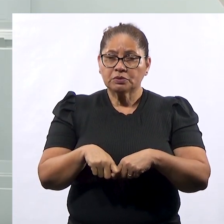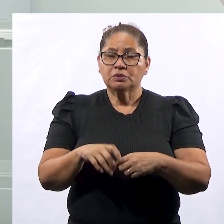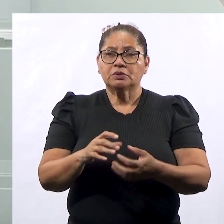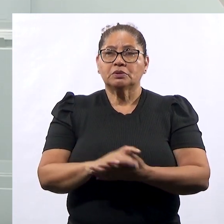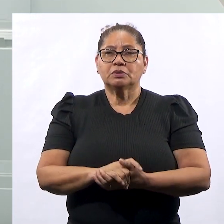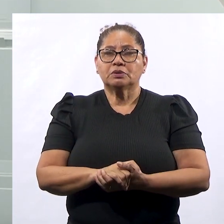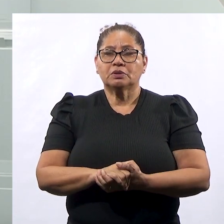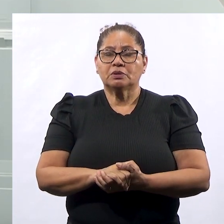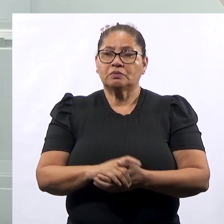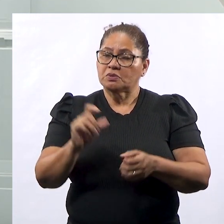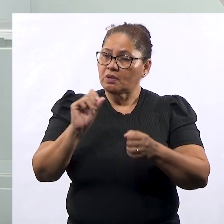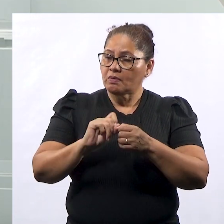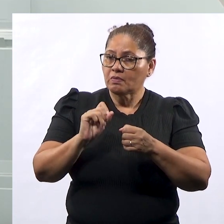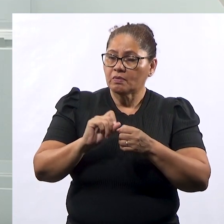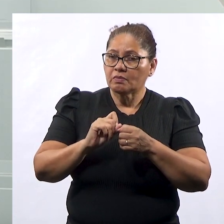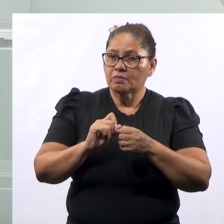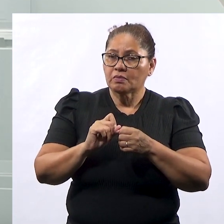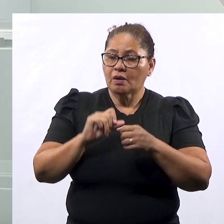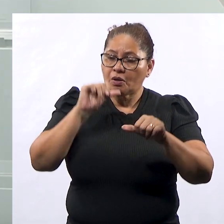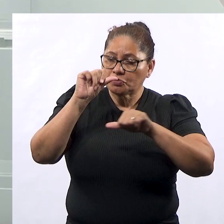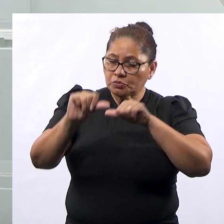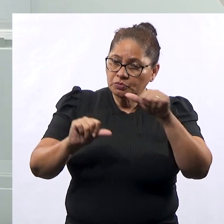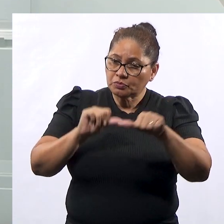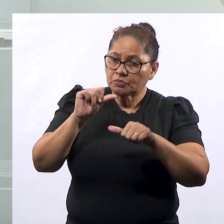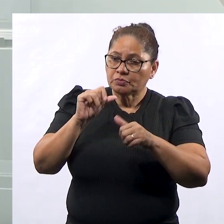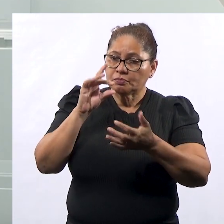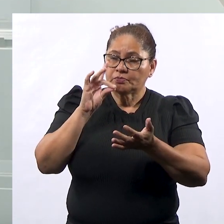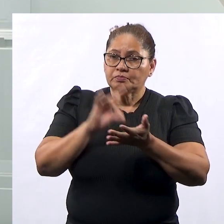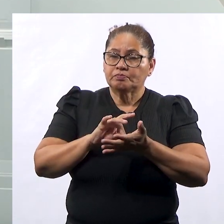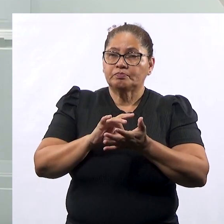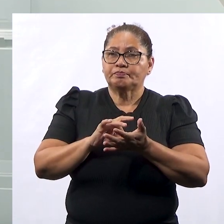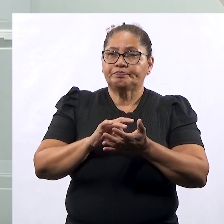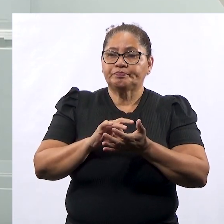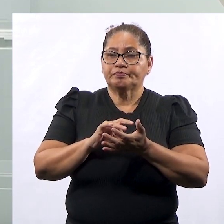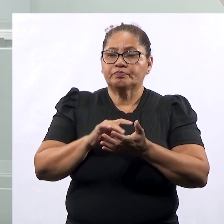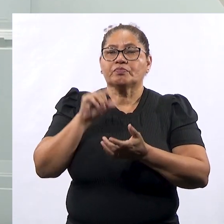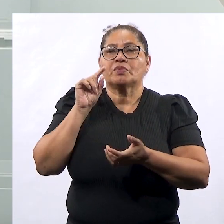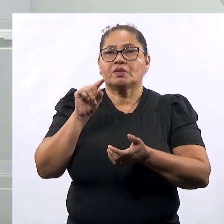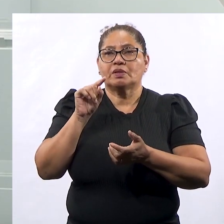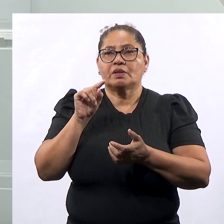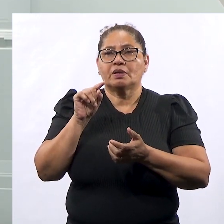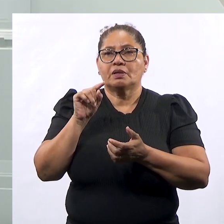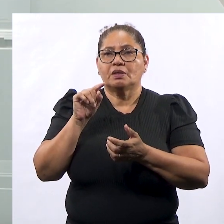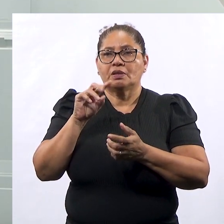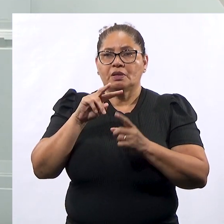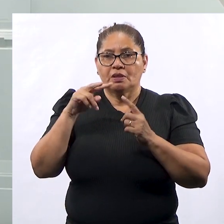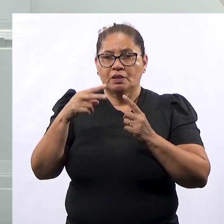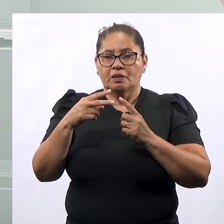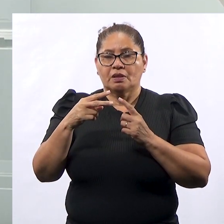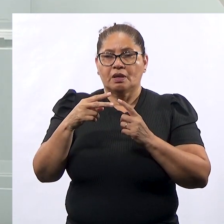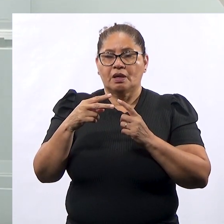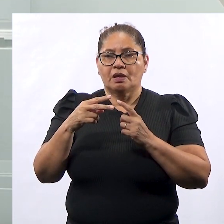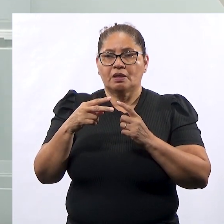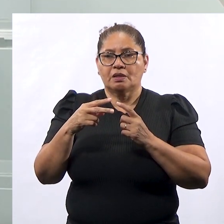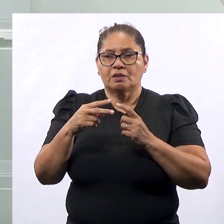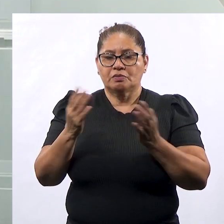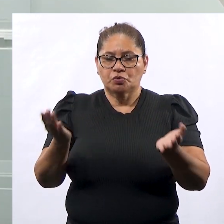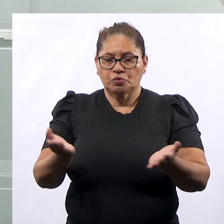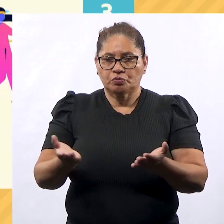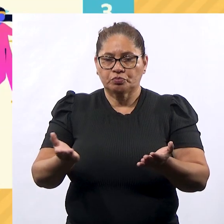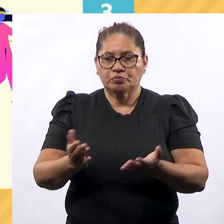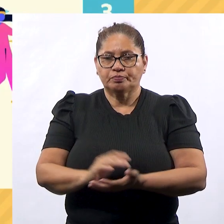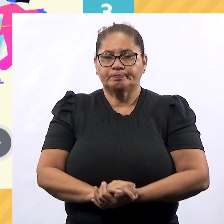e a partir daí você age para mudar essa realidade, então você está na perspectiva mais